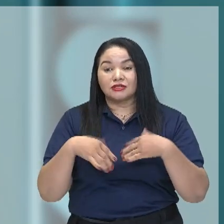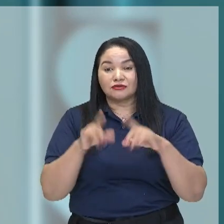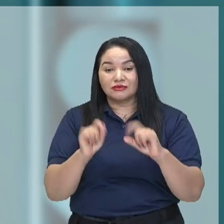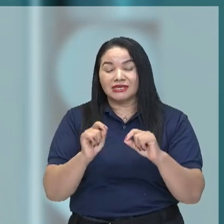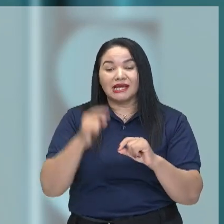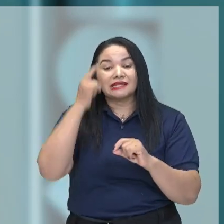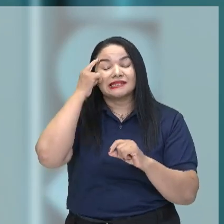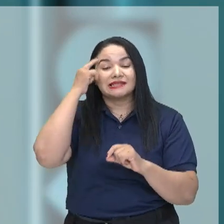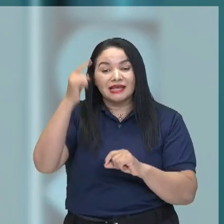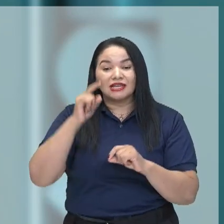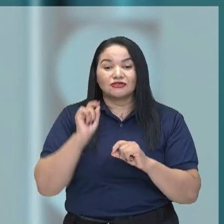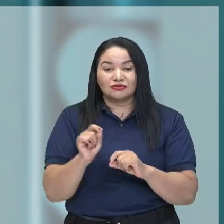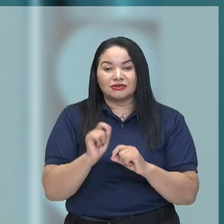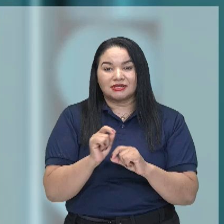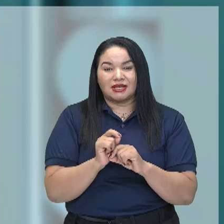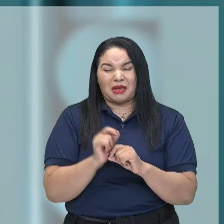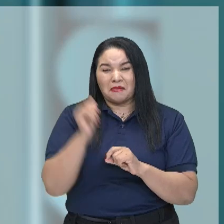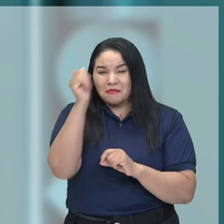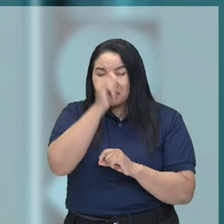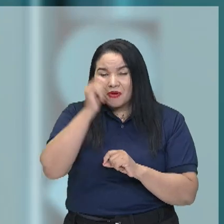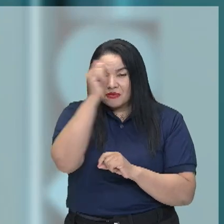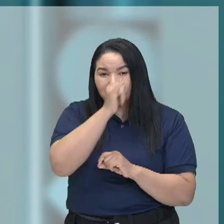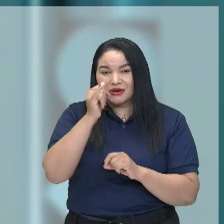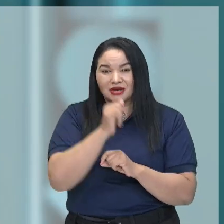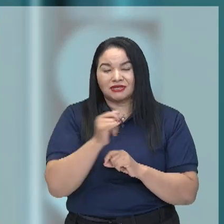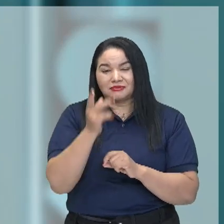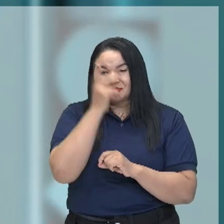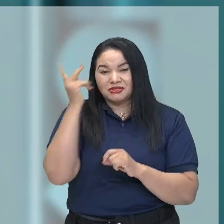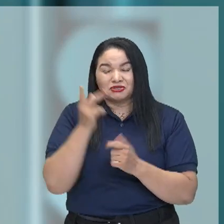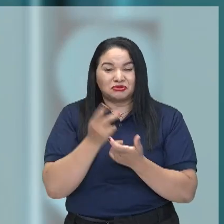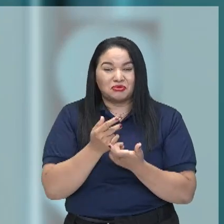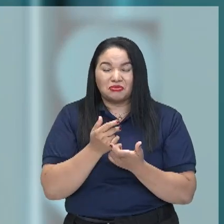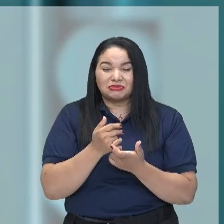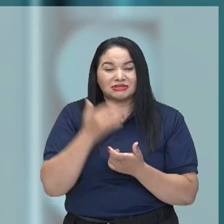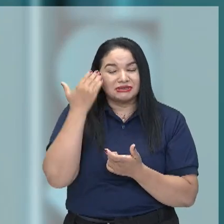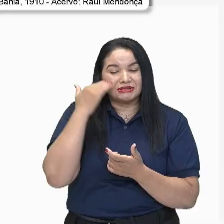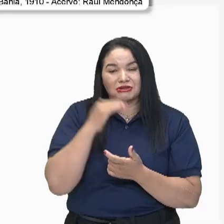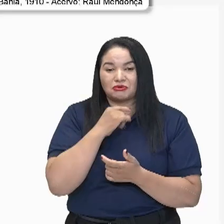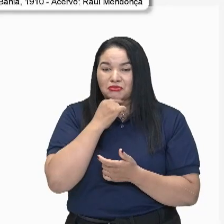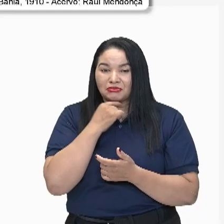ideia aí de que, não, isso é besteira, as pessoas não compreendem. Continuando.